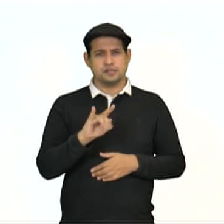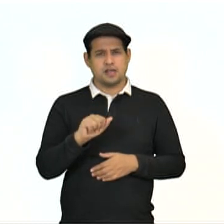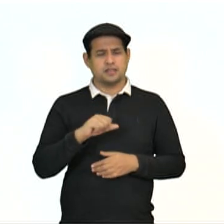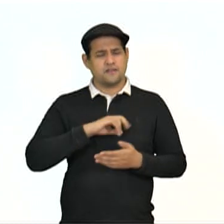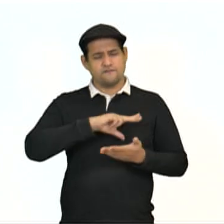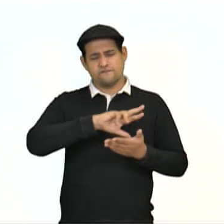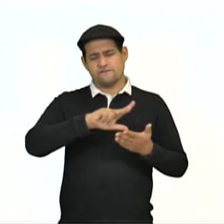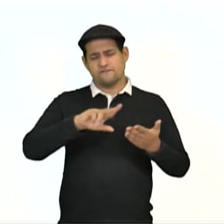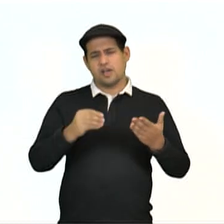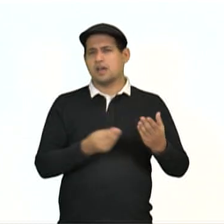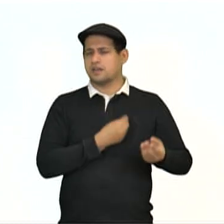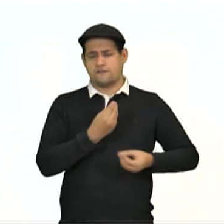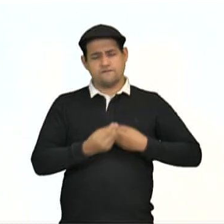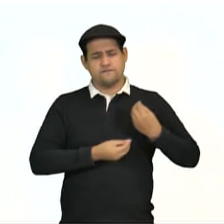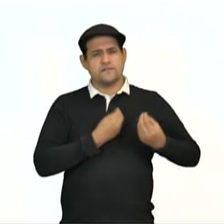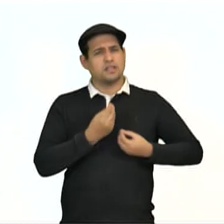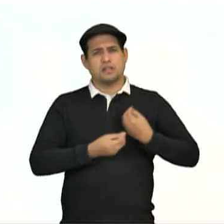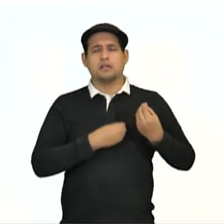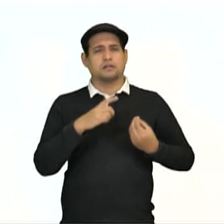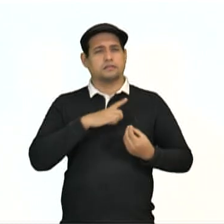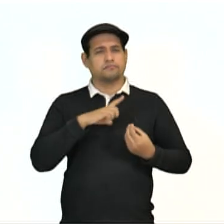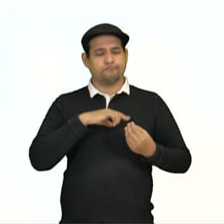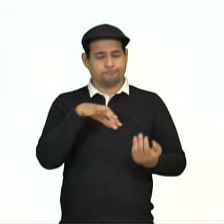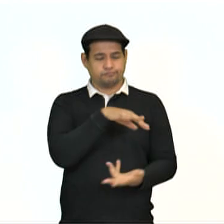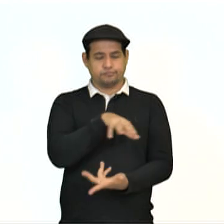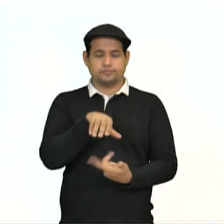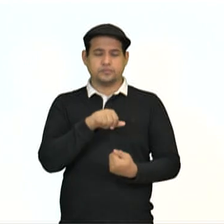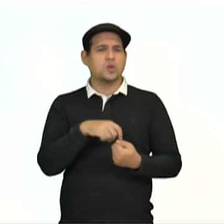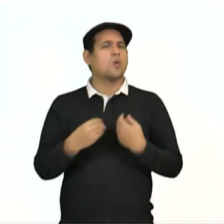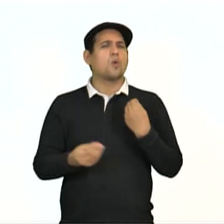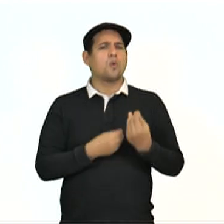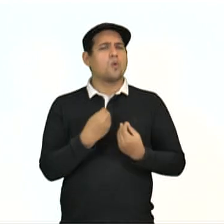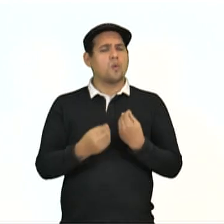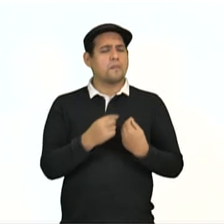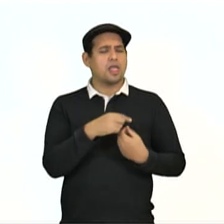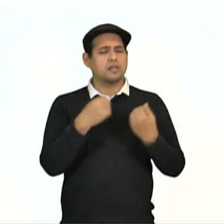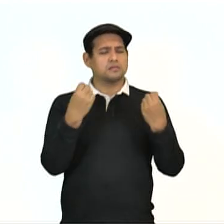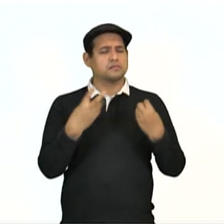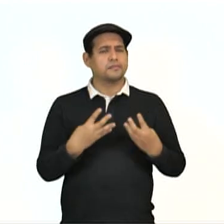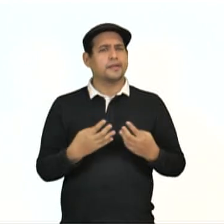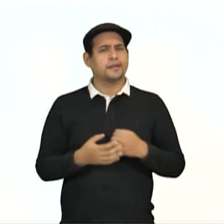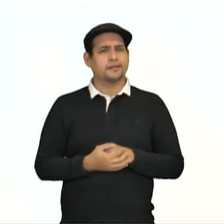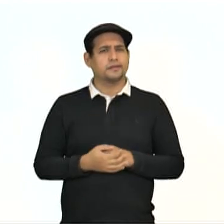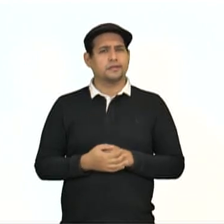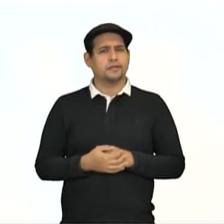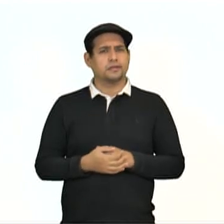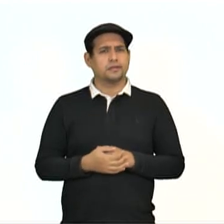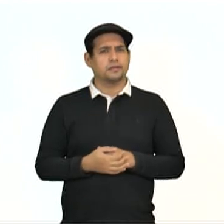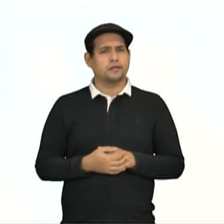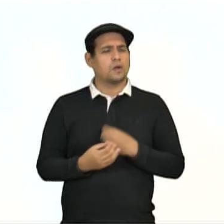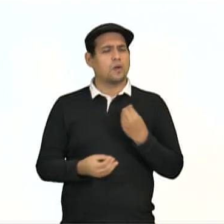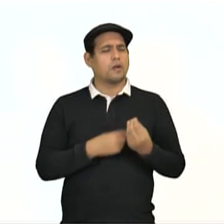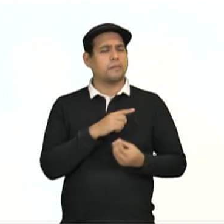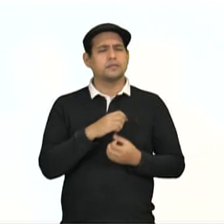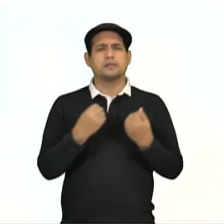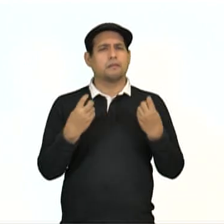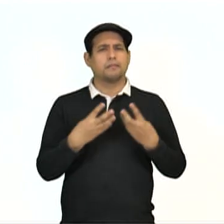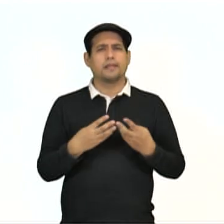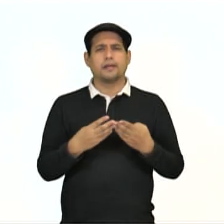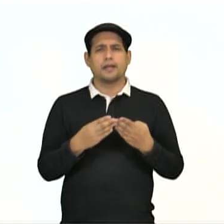de vida imensa no nosso planeta. Como que a gente explica tamanha